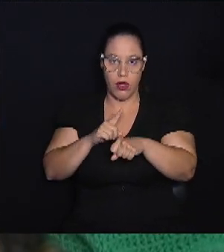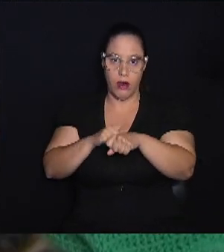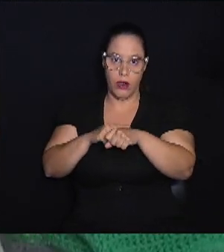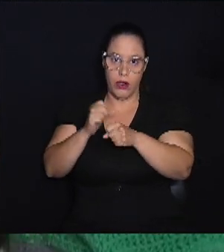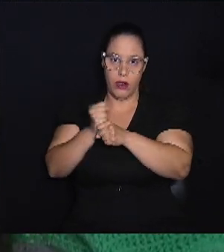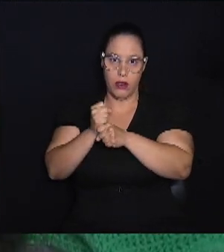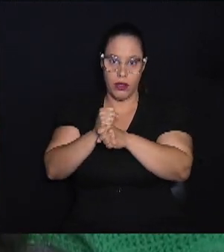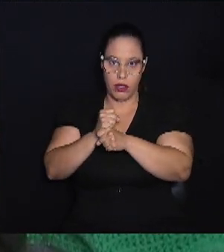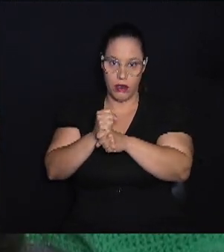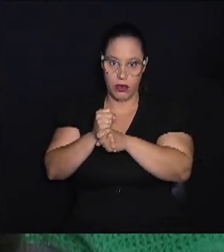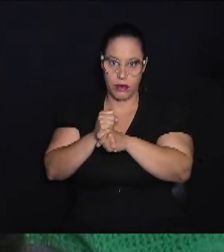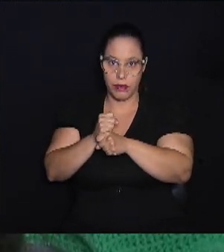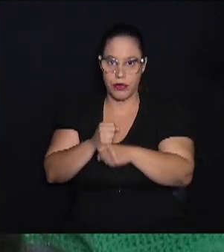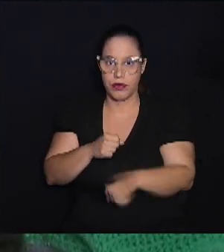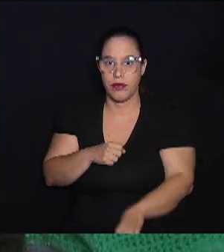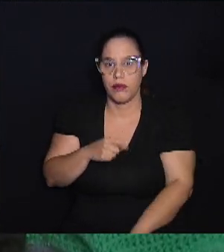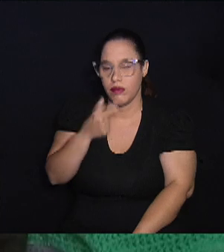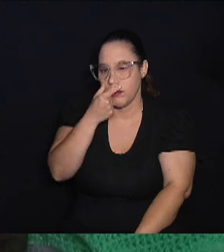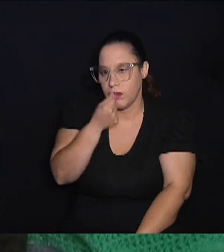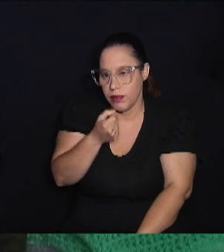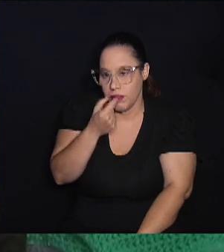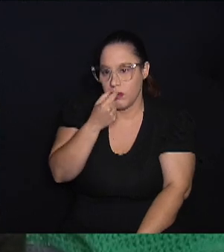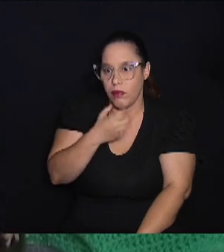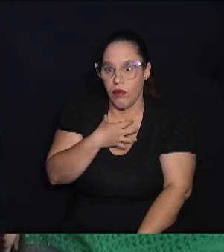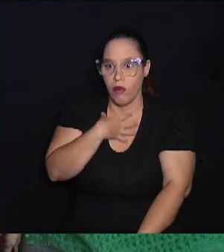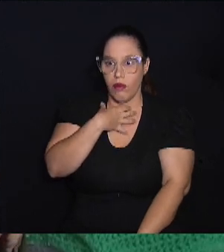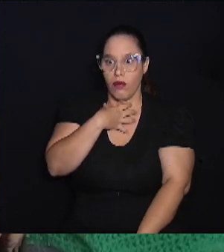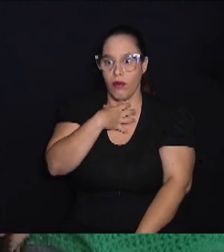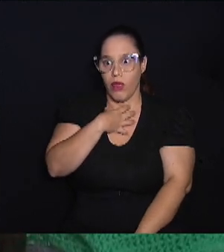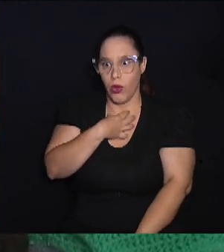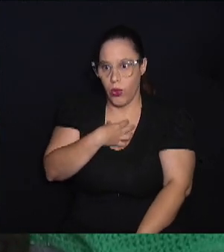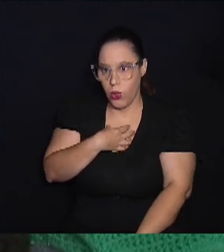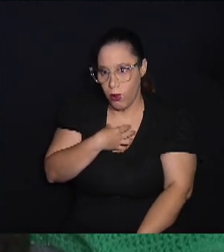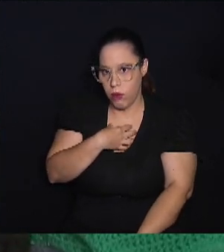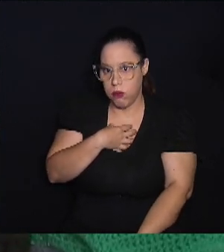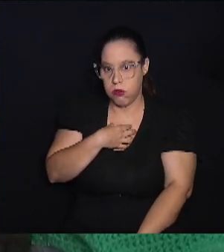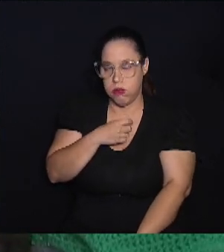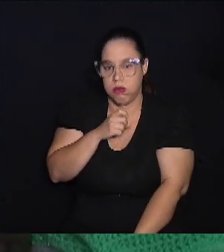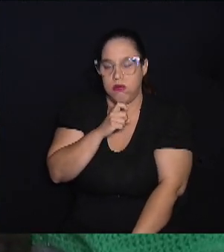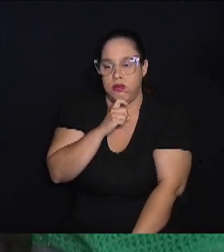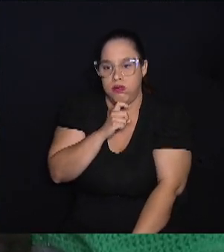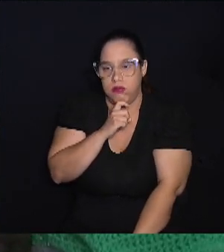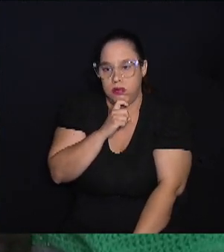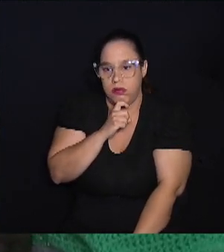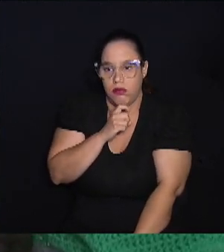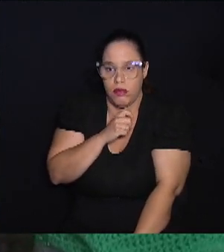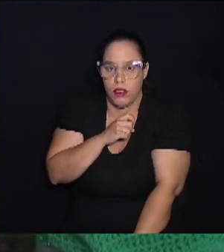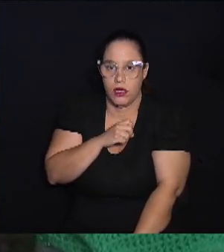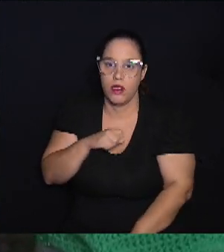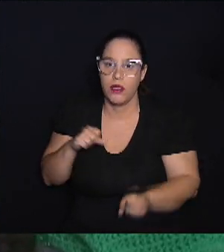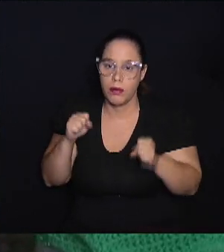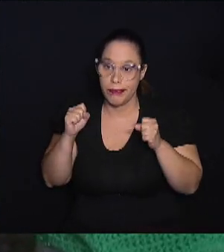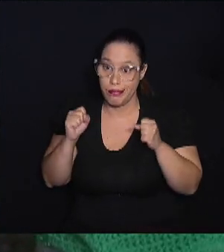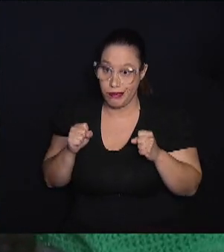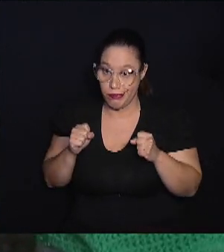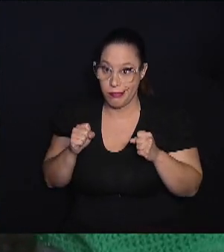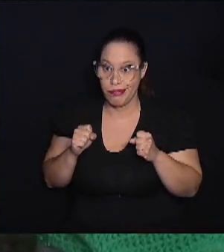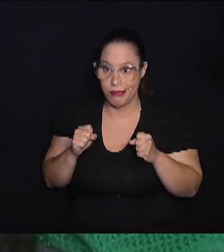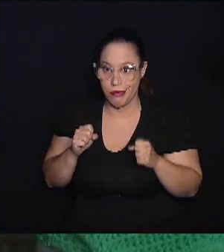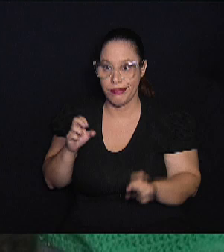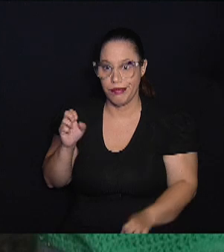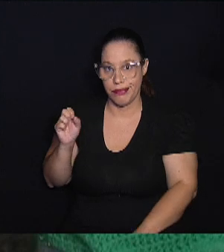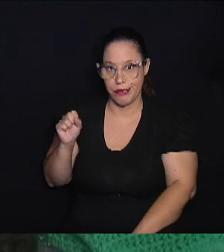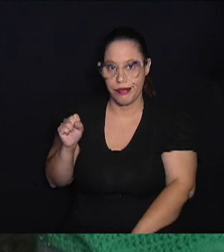maior probabilidade de problemas respiratórios por conta dos frios. Então, eles podem sim, às